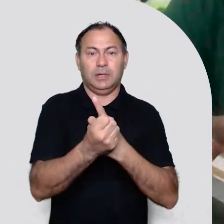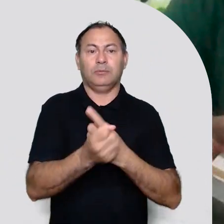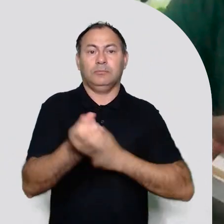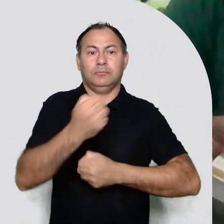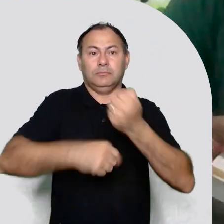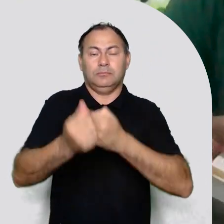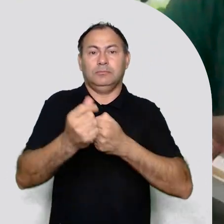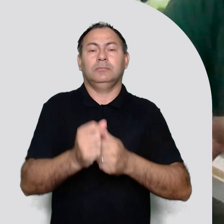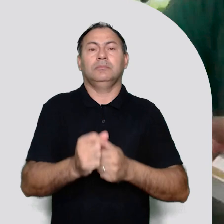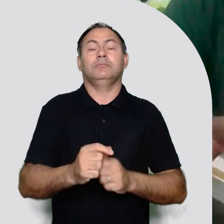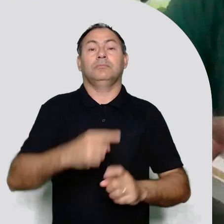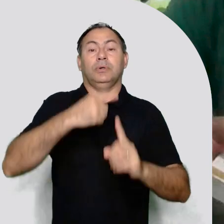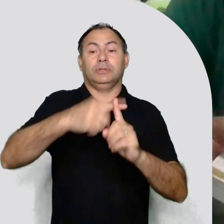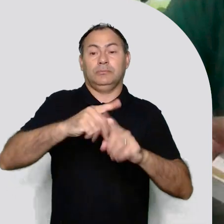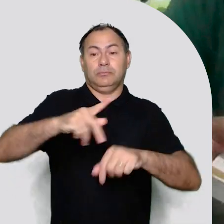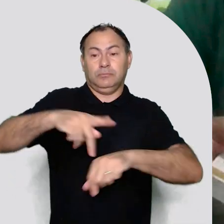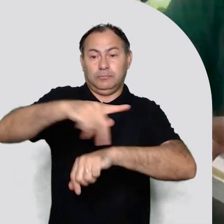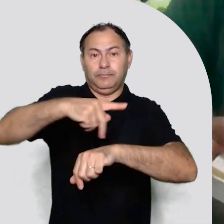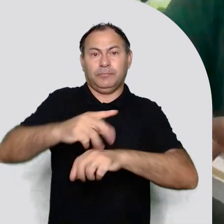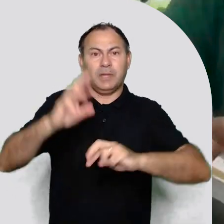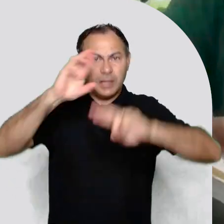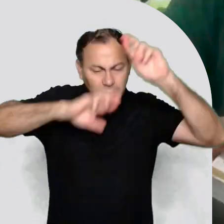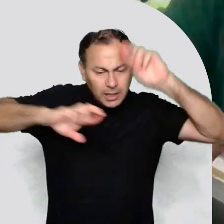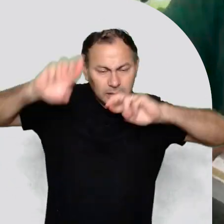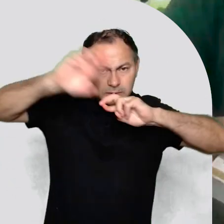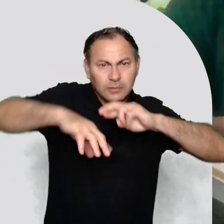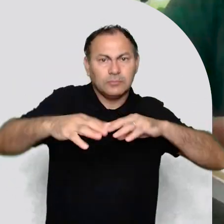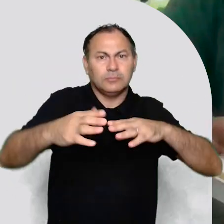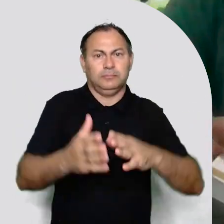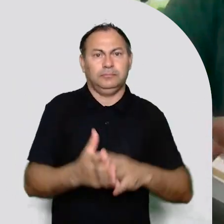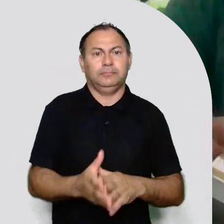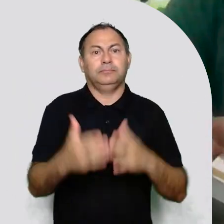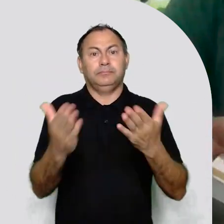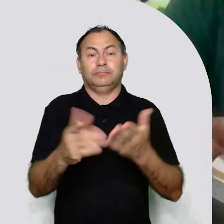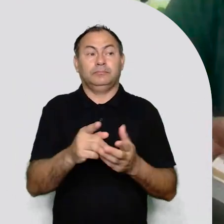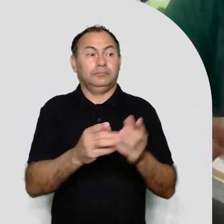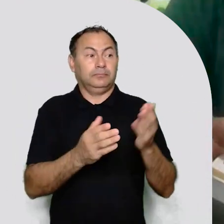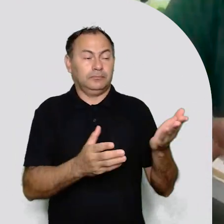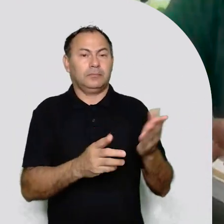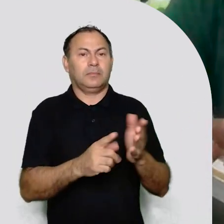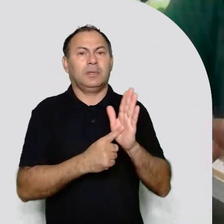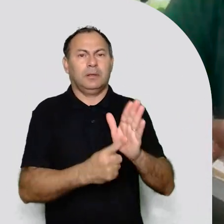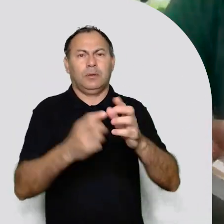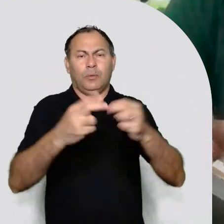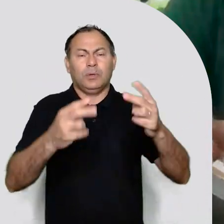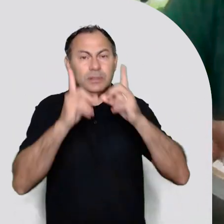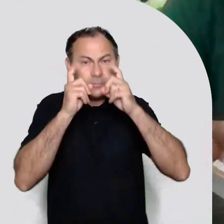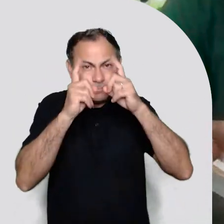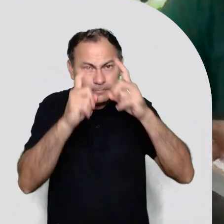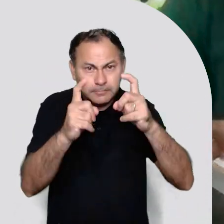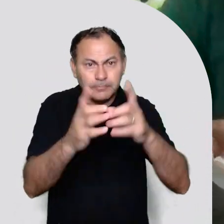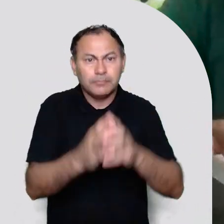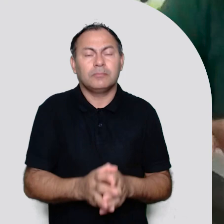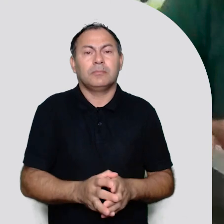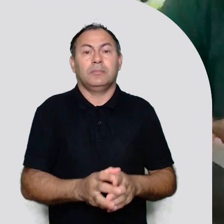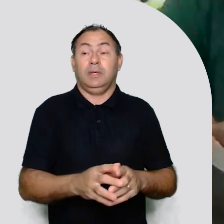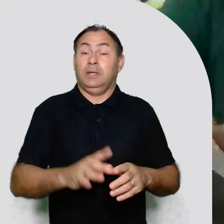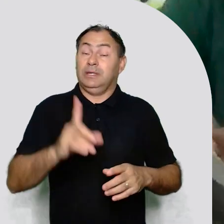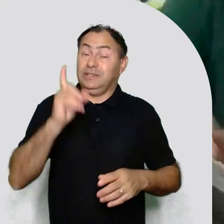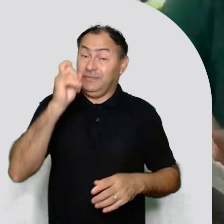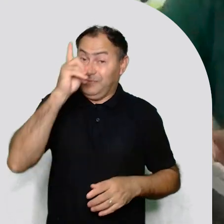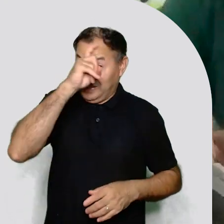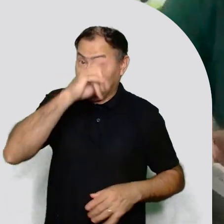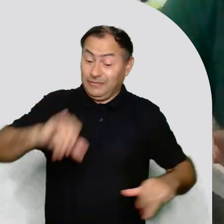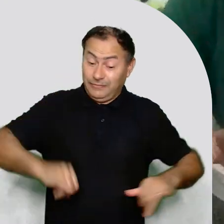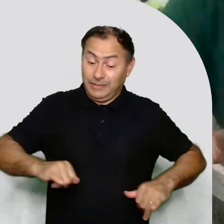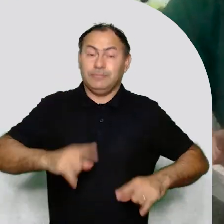e econômico mais positivo de um país, o que é analisado, né? Então, aqui ele traz uma coisa muito interessante, é dolorido,